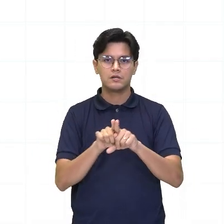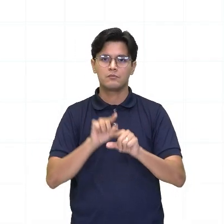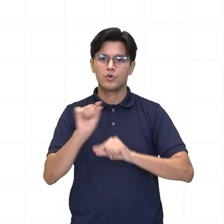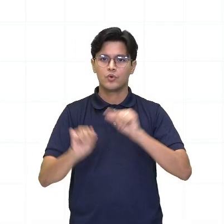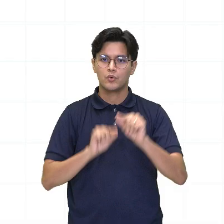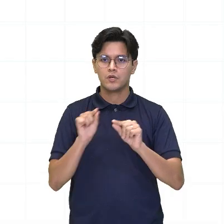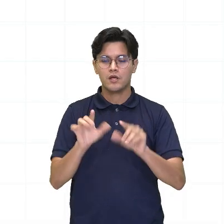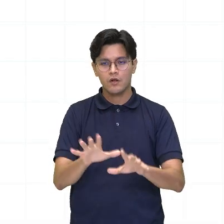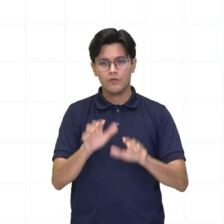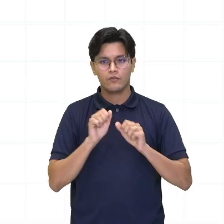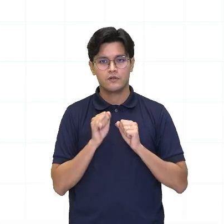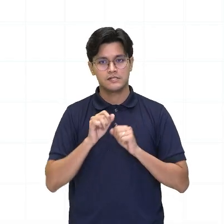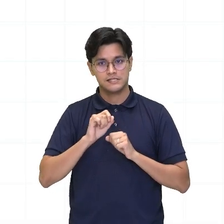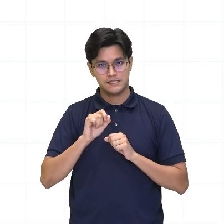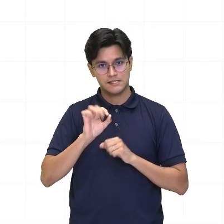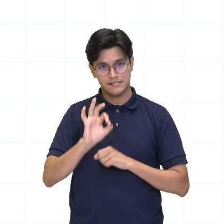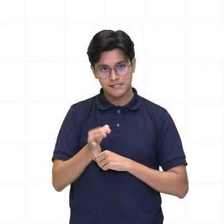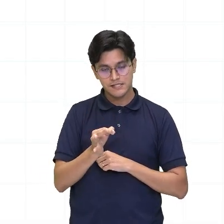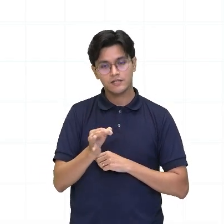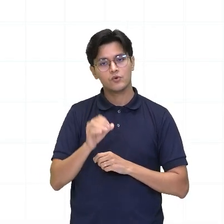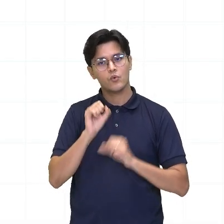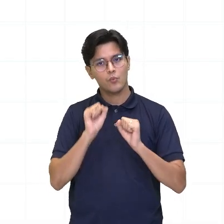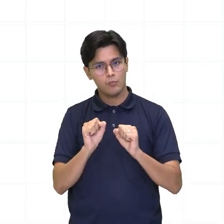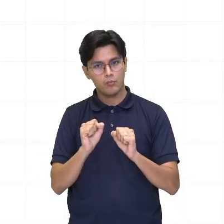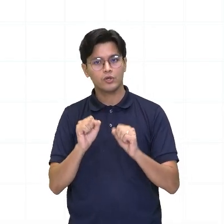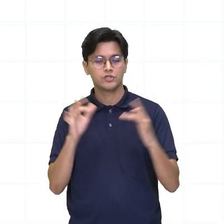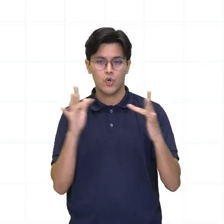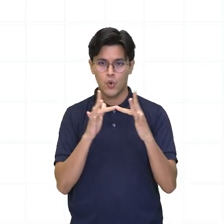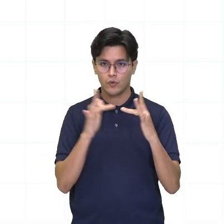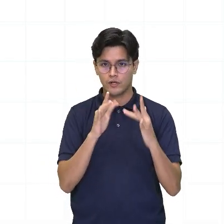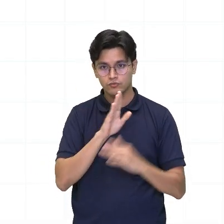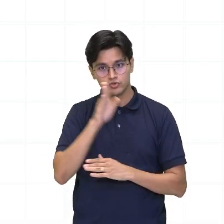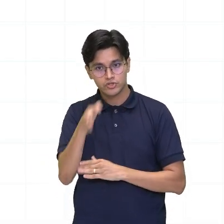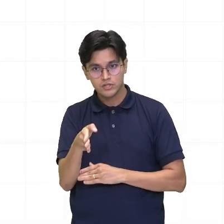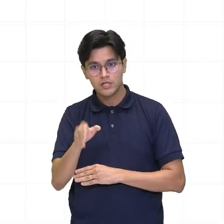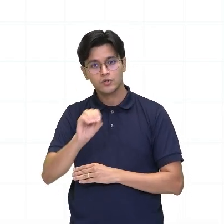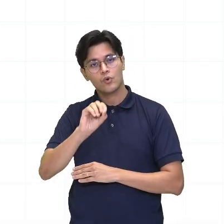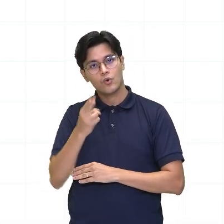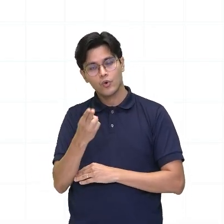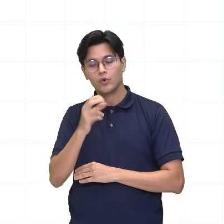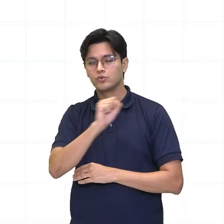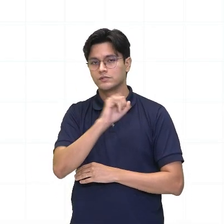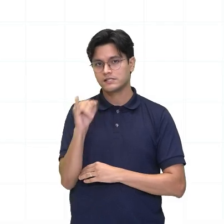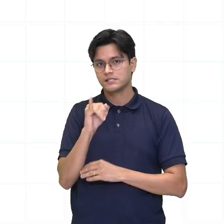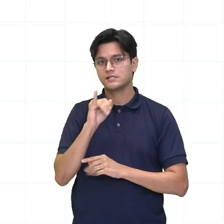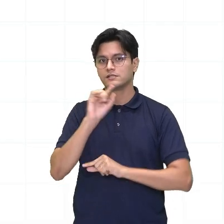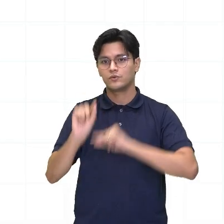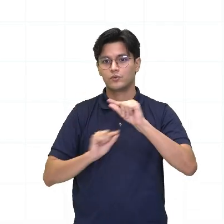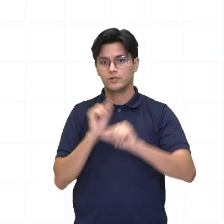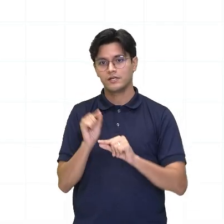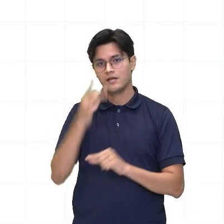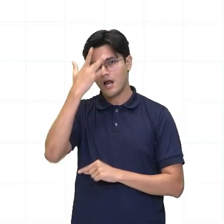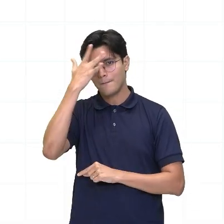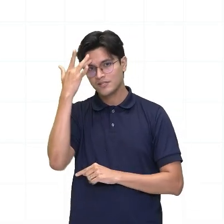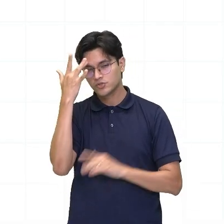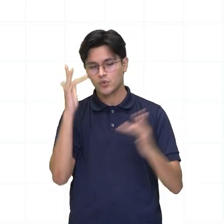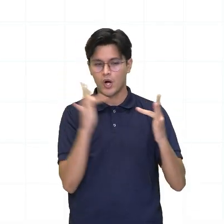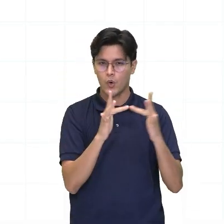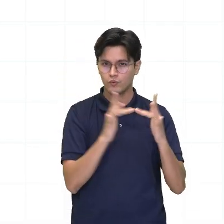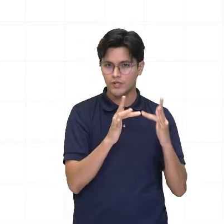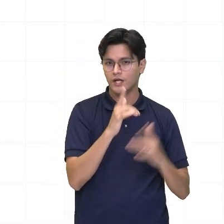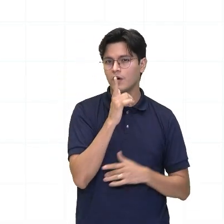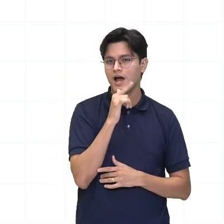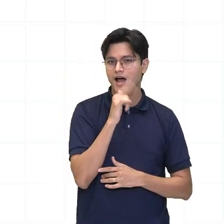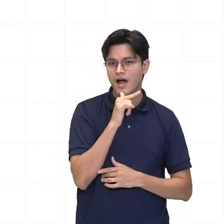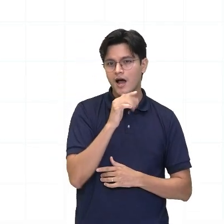infeccioso ou através da exposição da pessoa a água ou alimentos